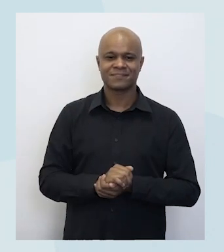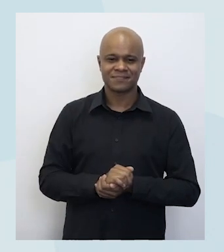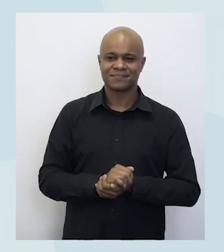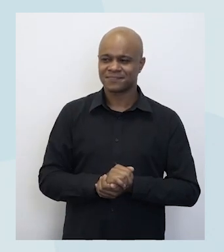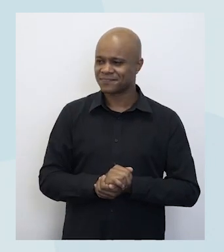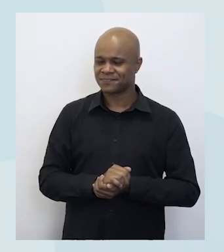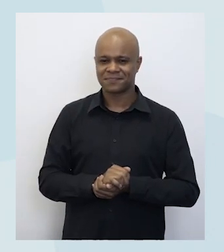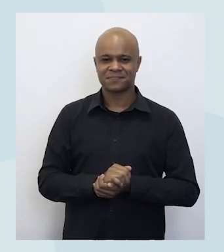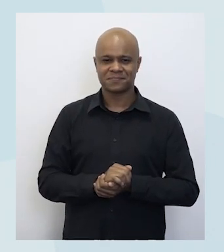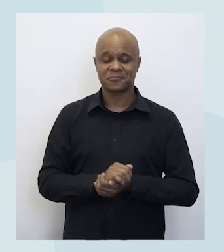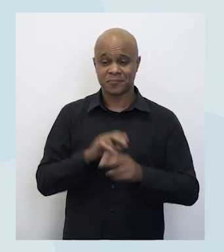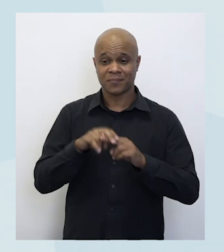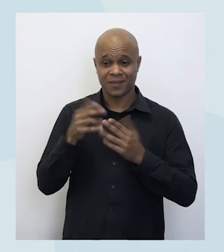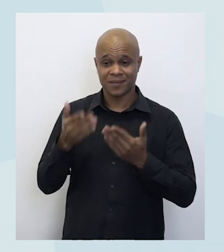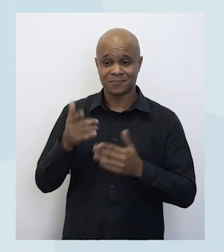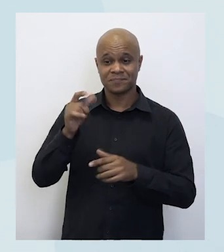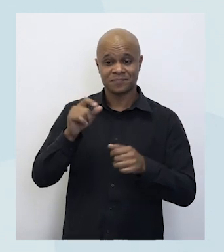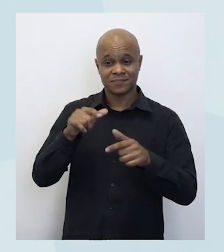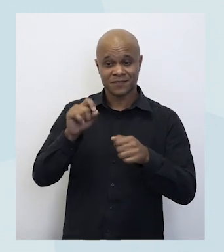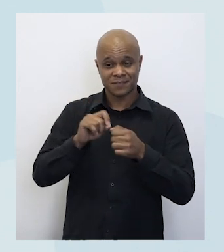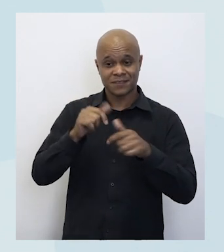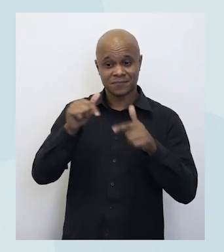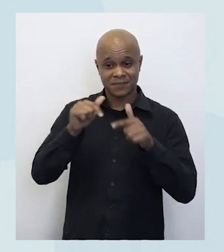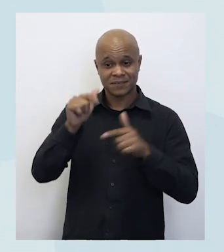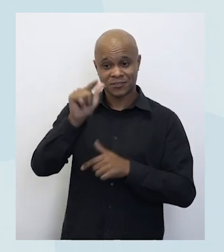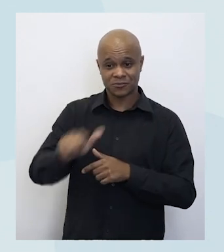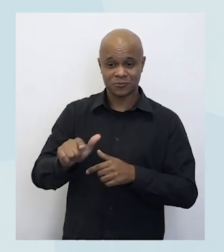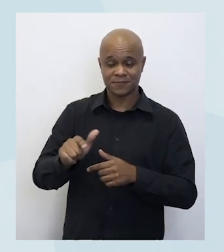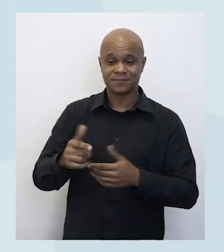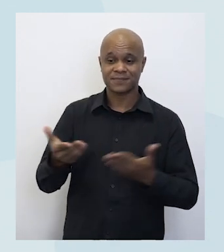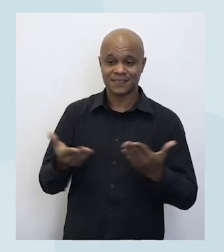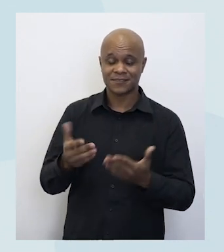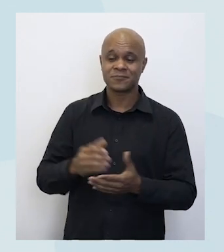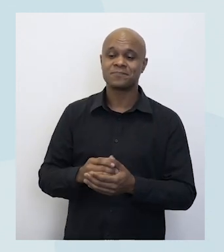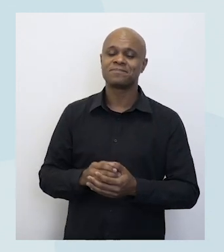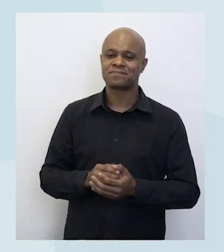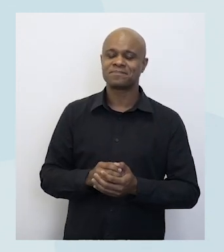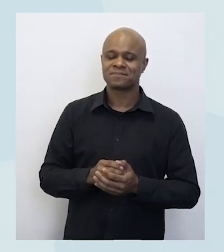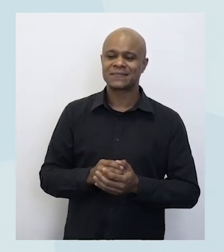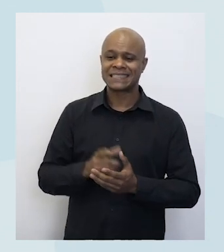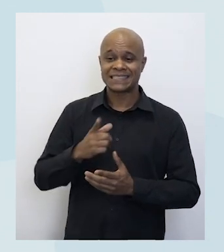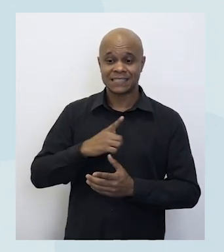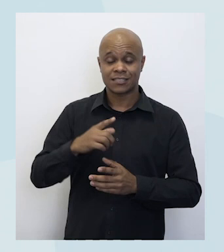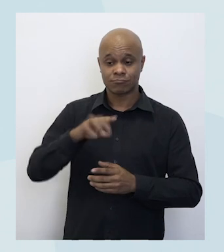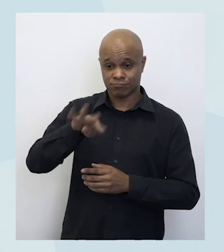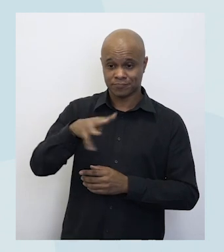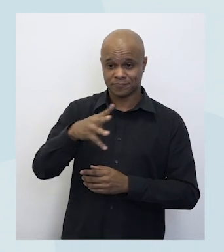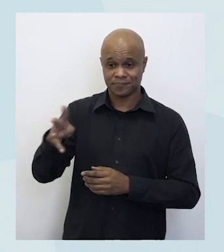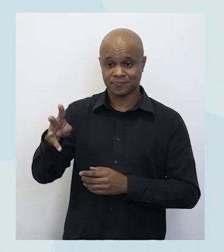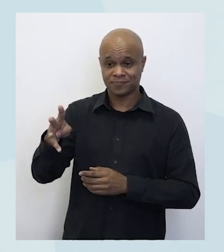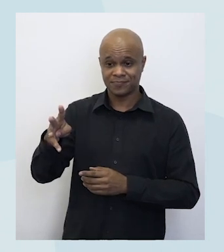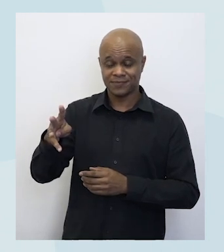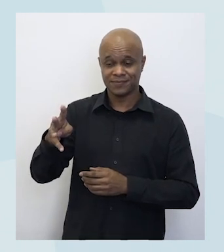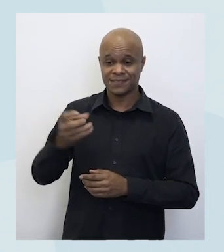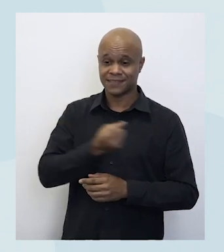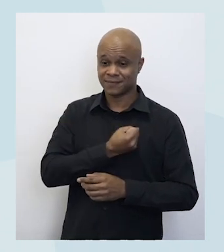vou dar mais uma interaçãozinha para vocês. Nesse exercício, vocês vão fazer o quê? Vocês têm a tabela, tá? Que tem o valor